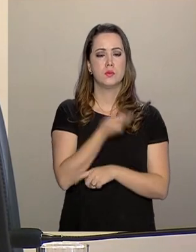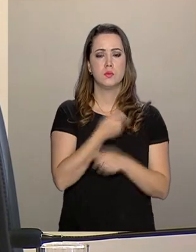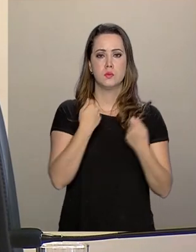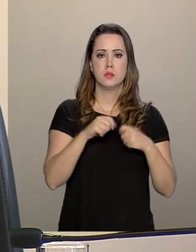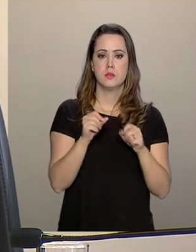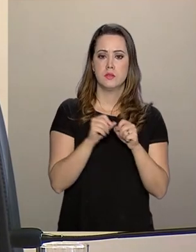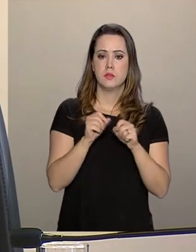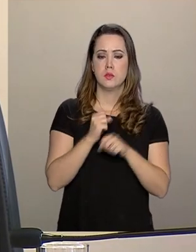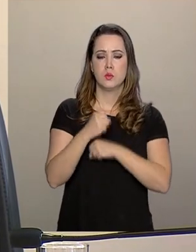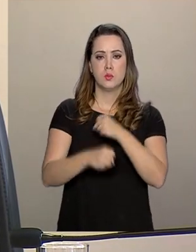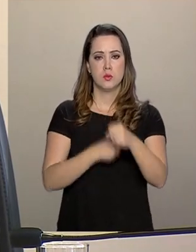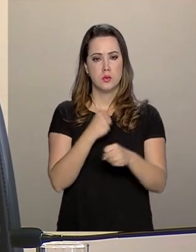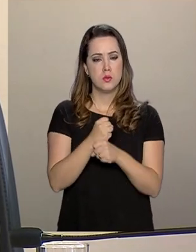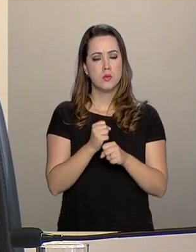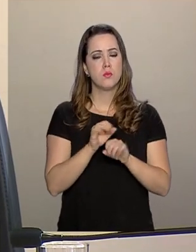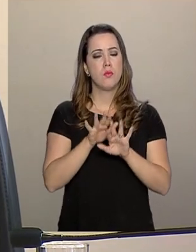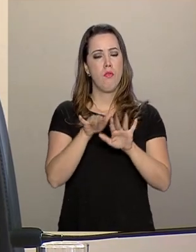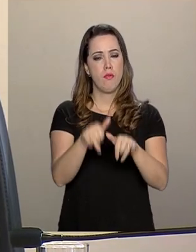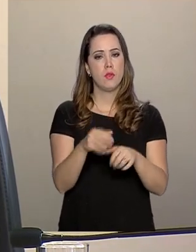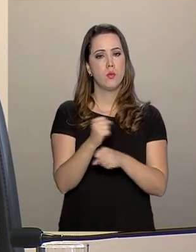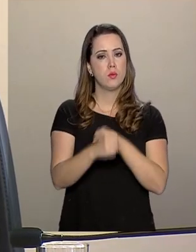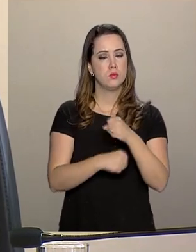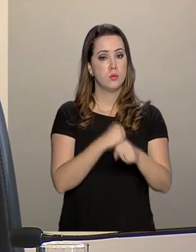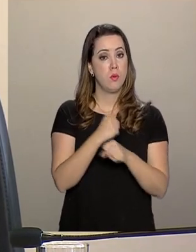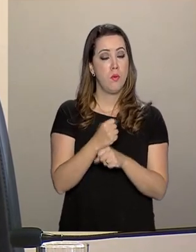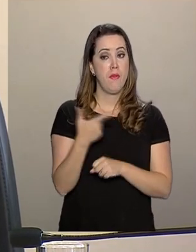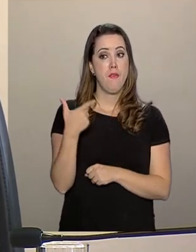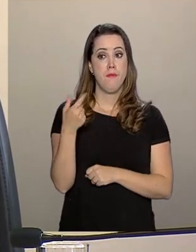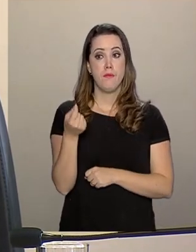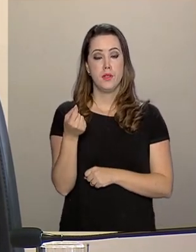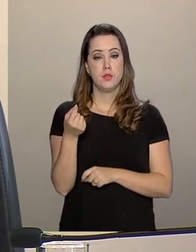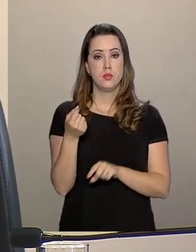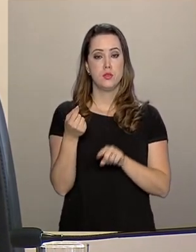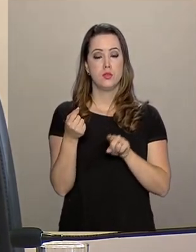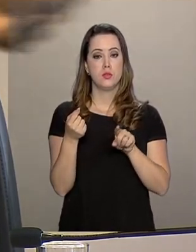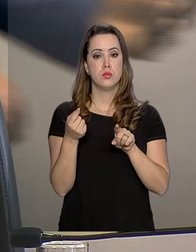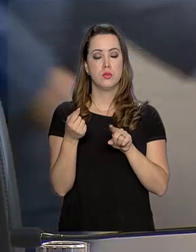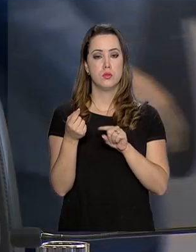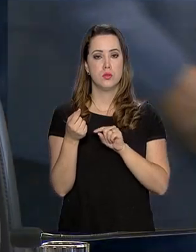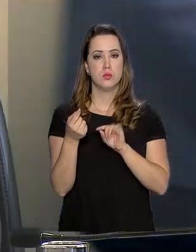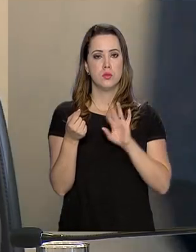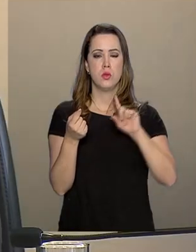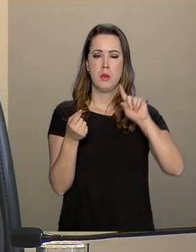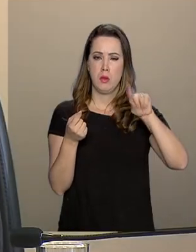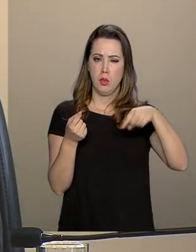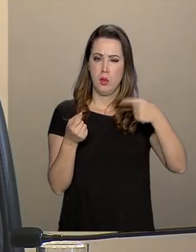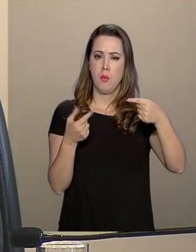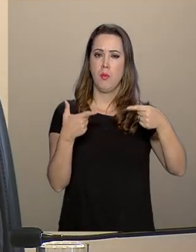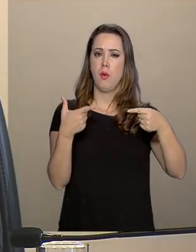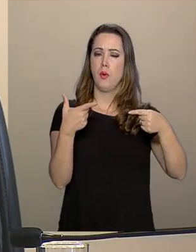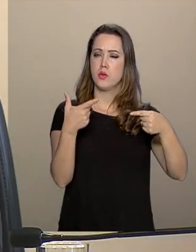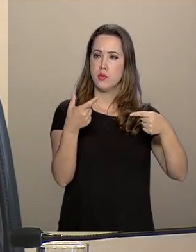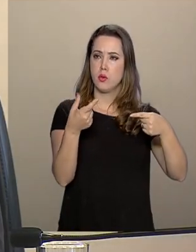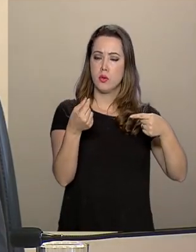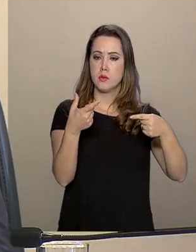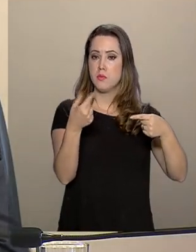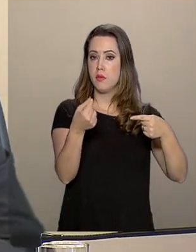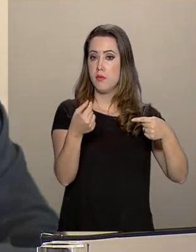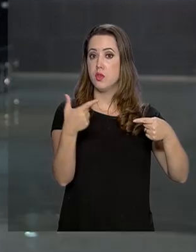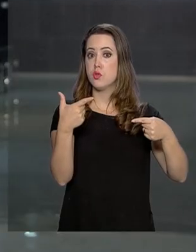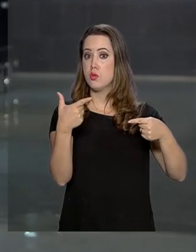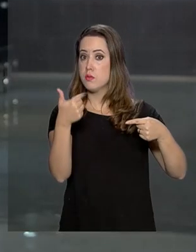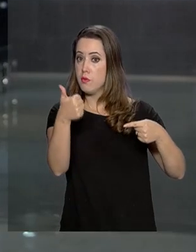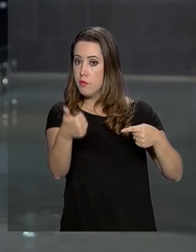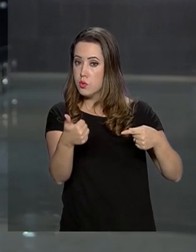fazer no ano que vem final do ano que vem 20 e final de 2021 início de 2022 mais